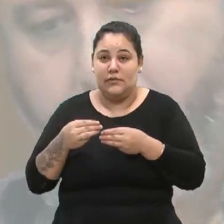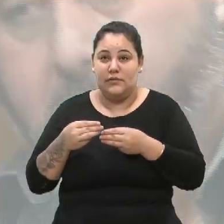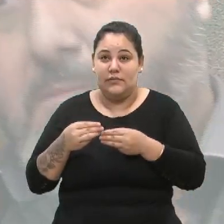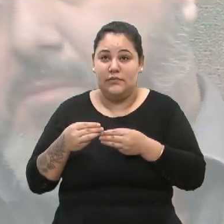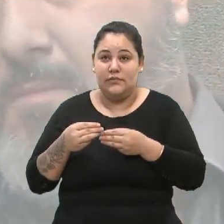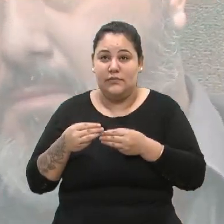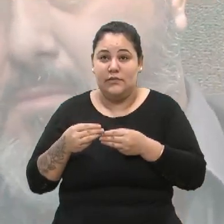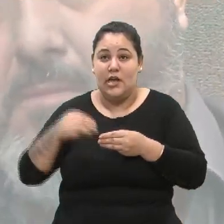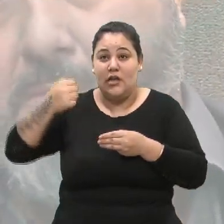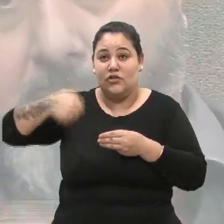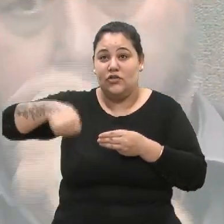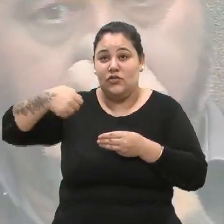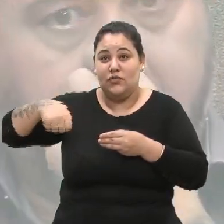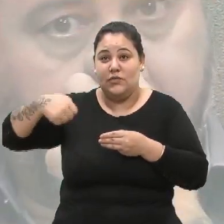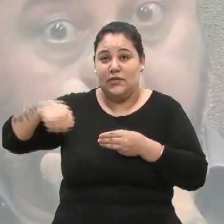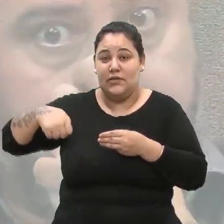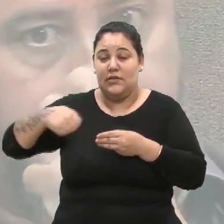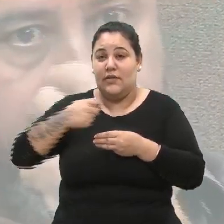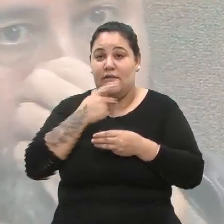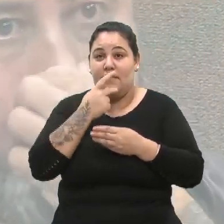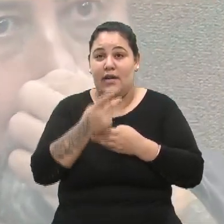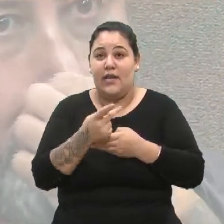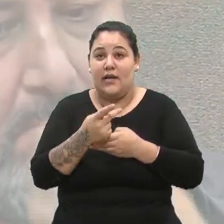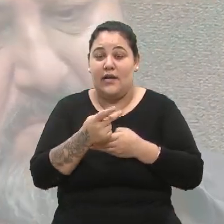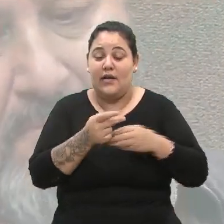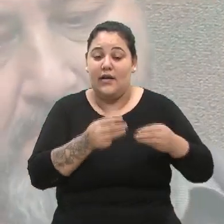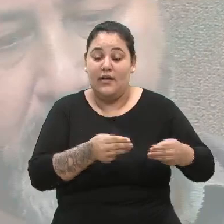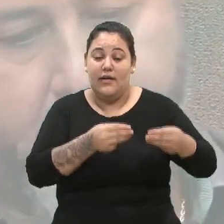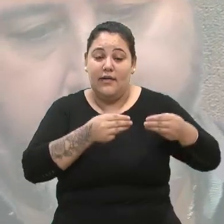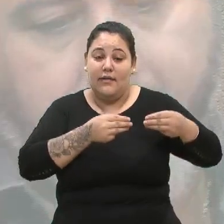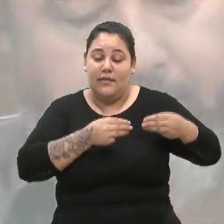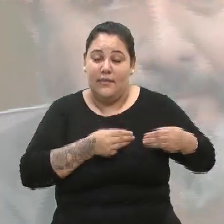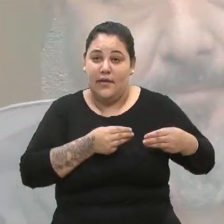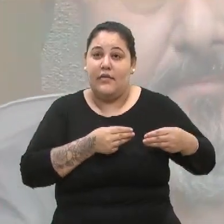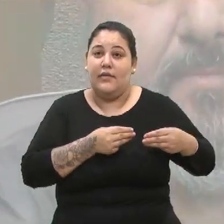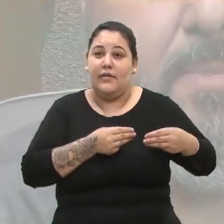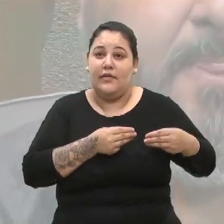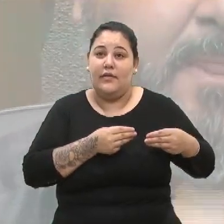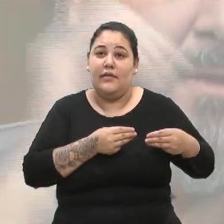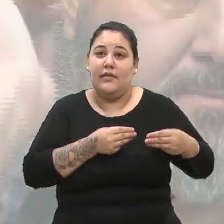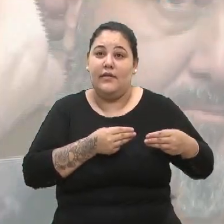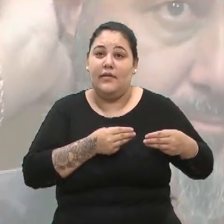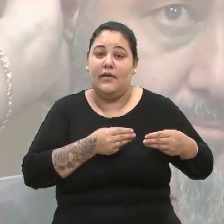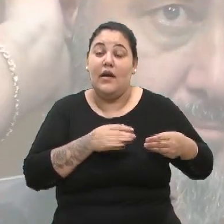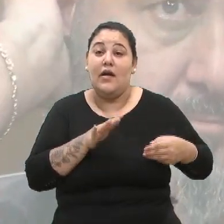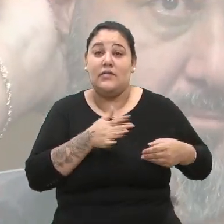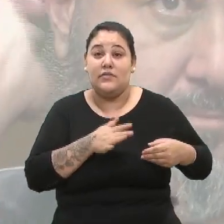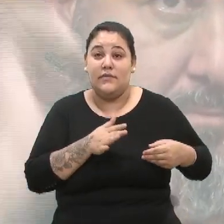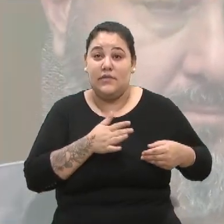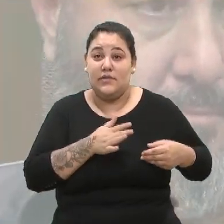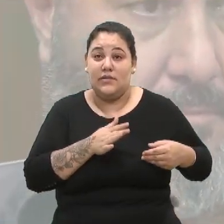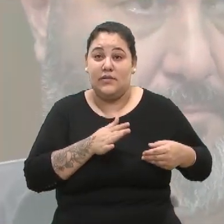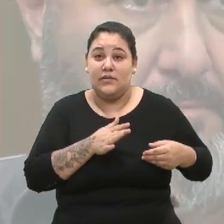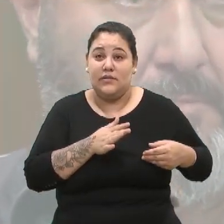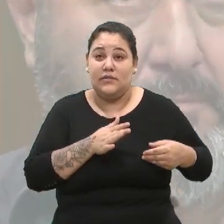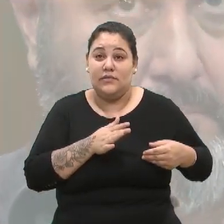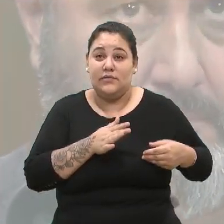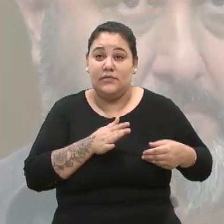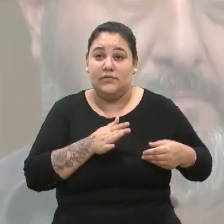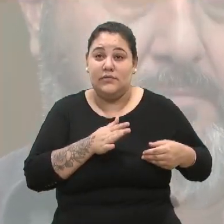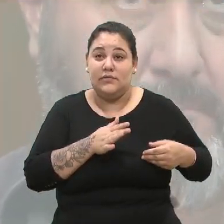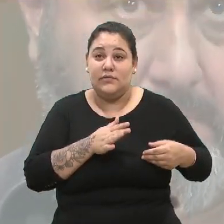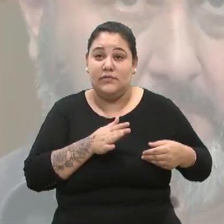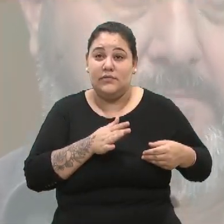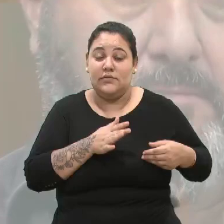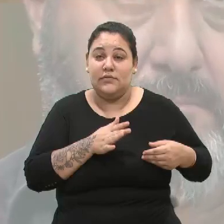precisa mencionar de que emendas parlamentares, às vezes, vêm engessada para a